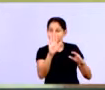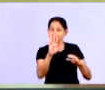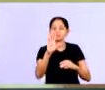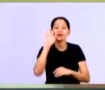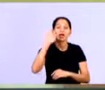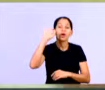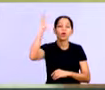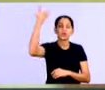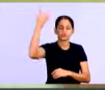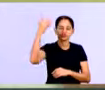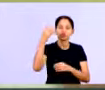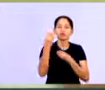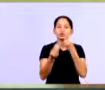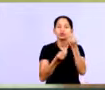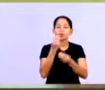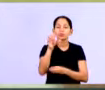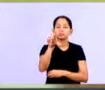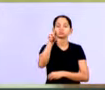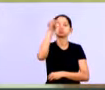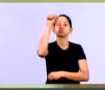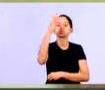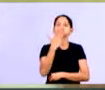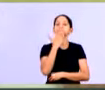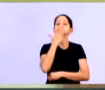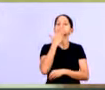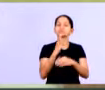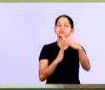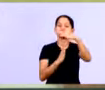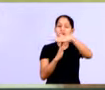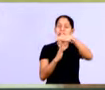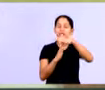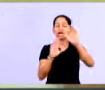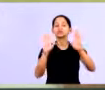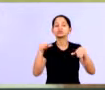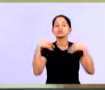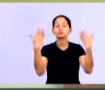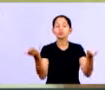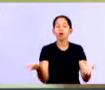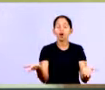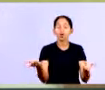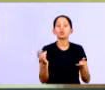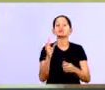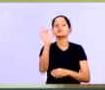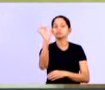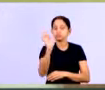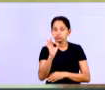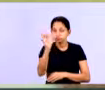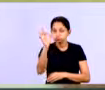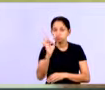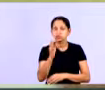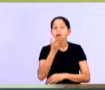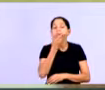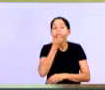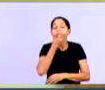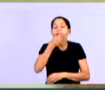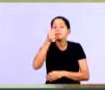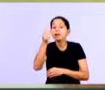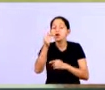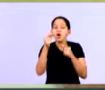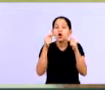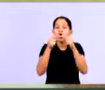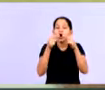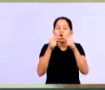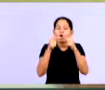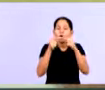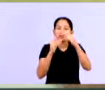decisão de investir optando pela menor taxa de juros de capital próprio ou melhor taxa de juros para